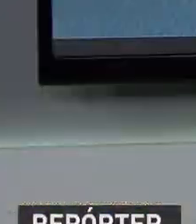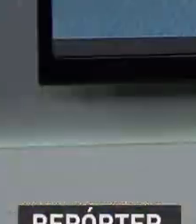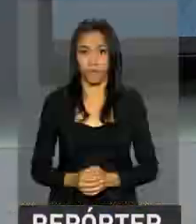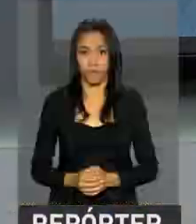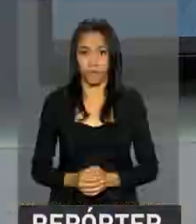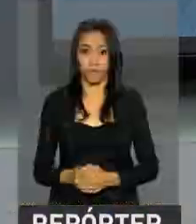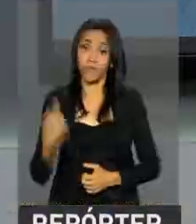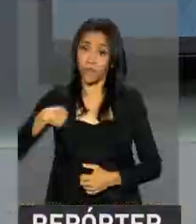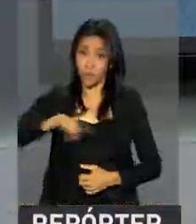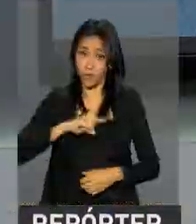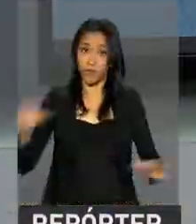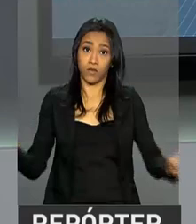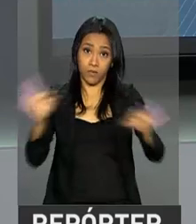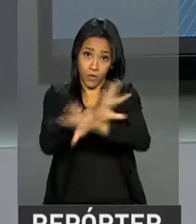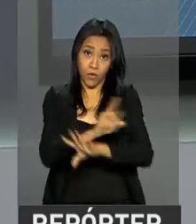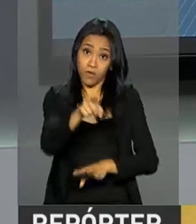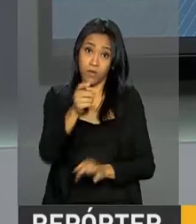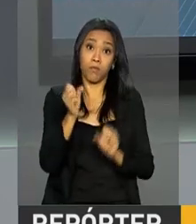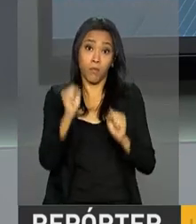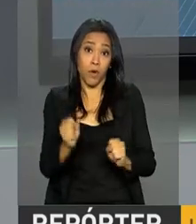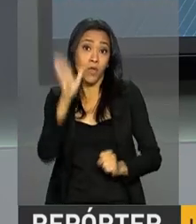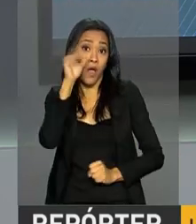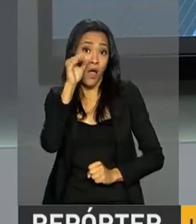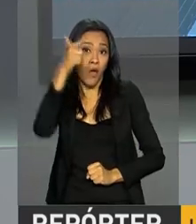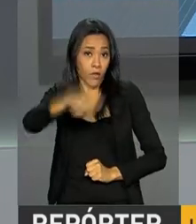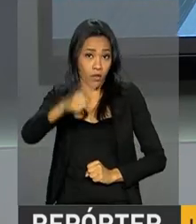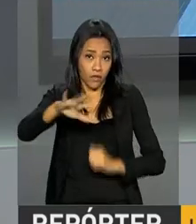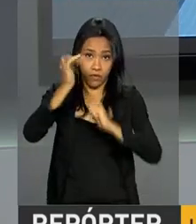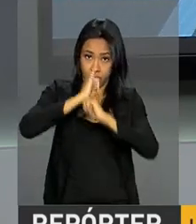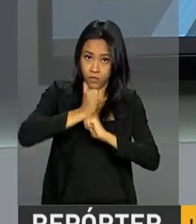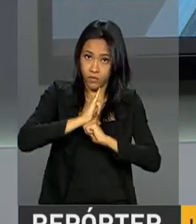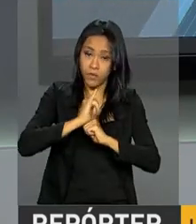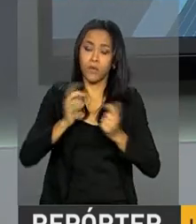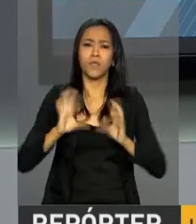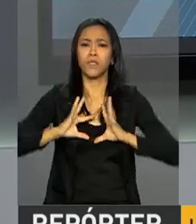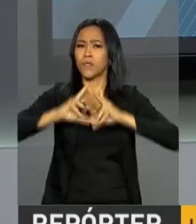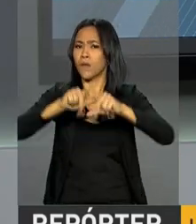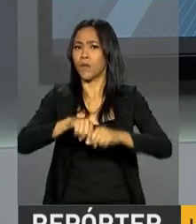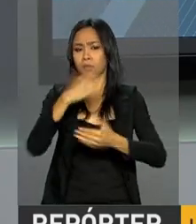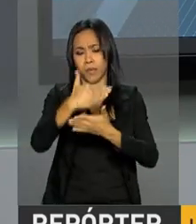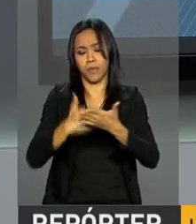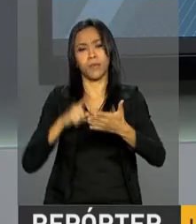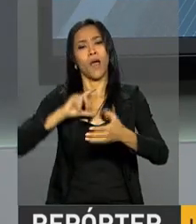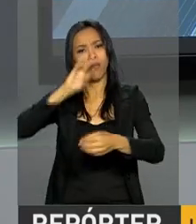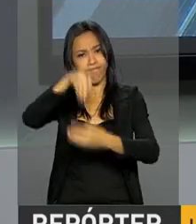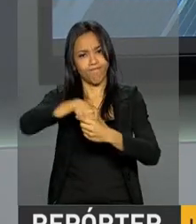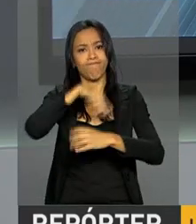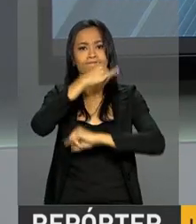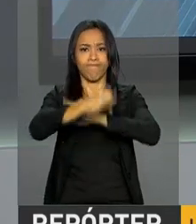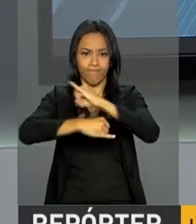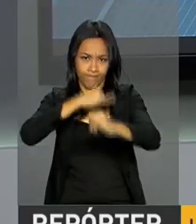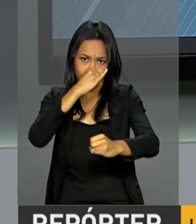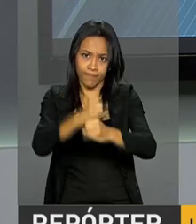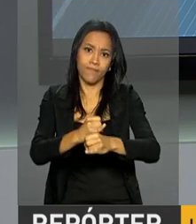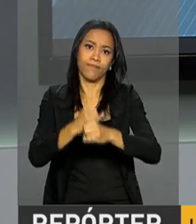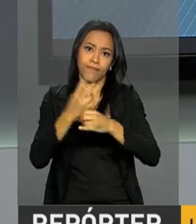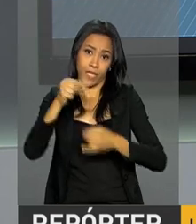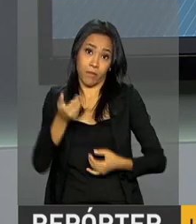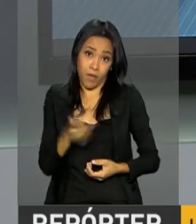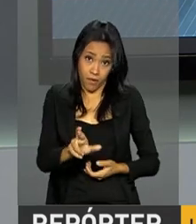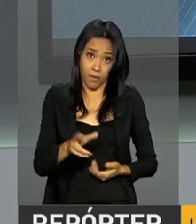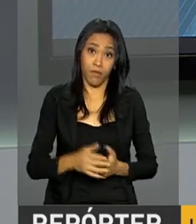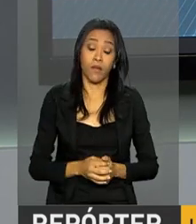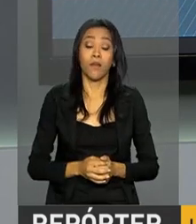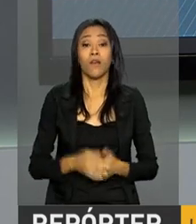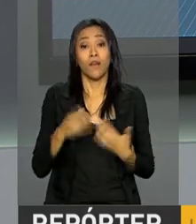nós ficamos por aqui você pode rever as reportagens no youtube e toda a nossa programação também está na página da nbr na